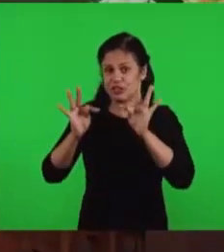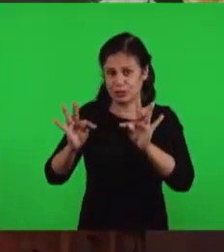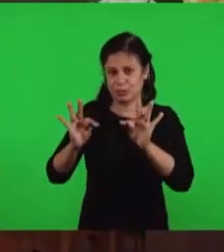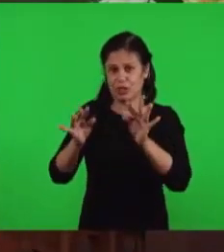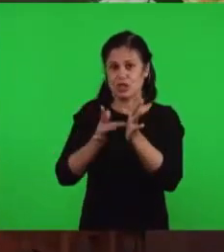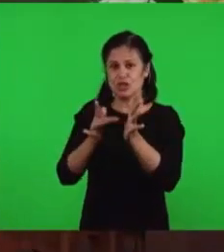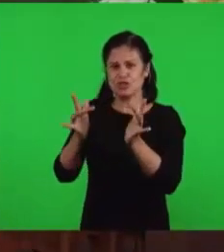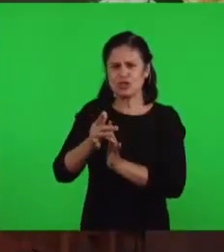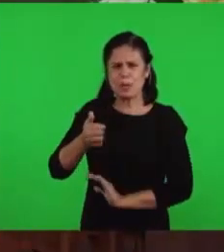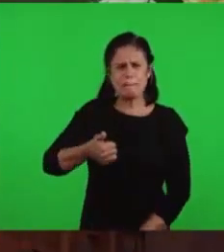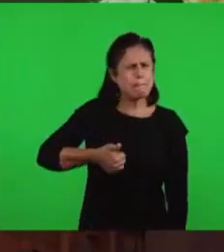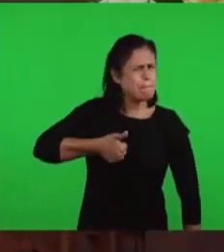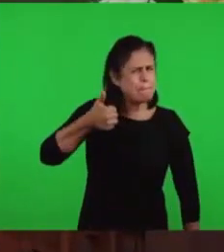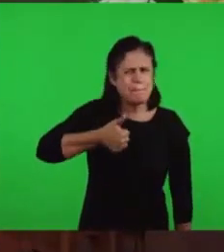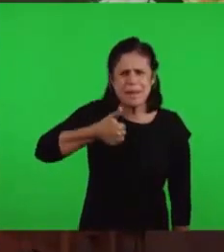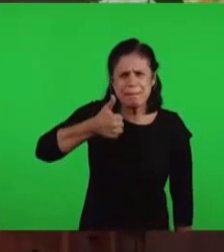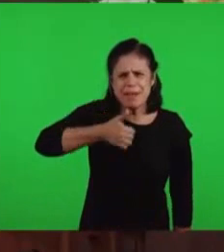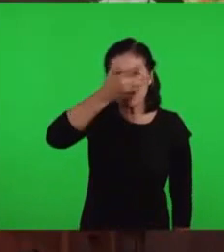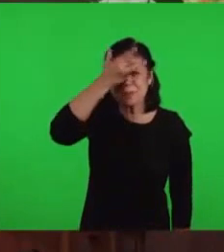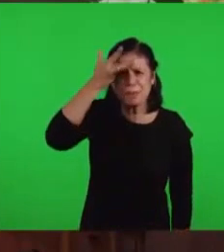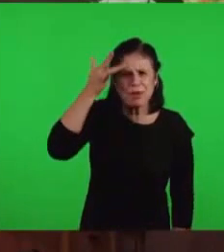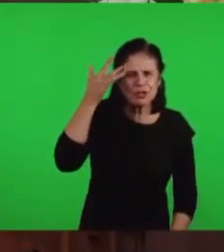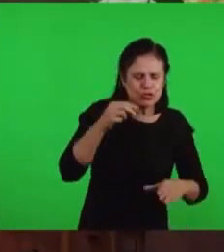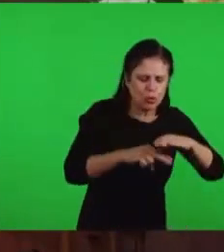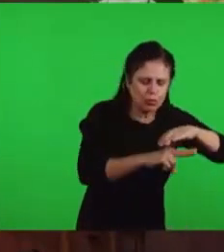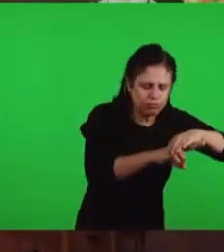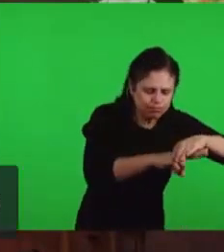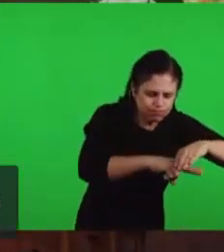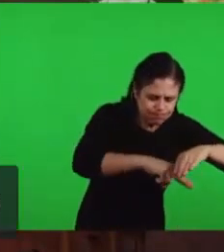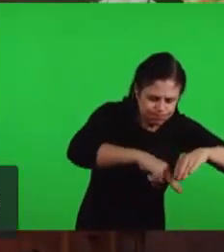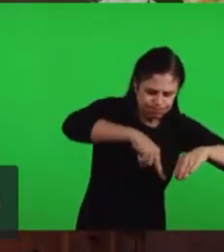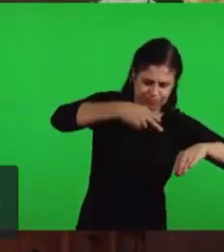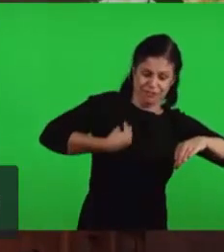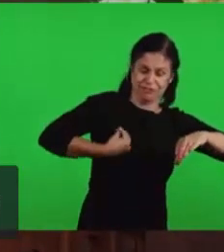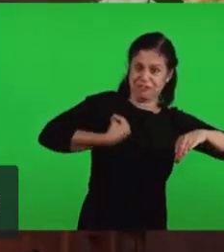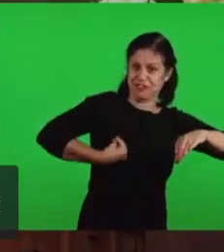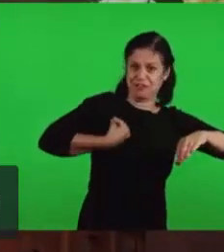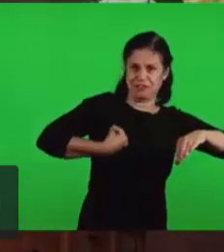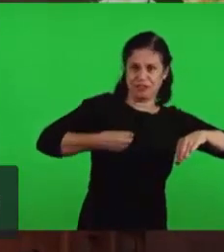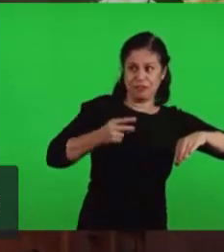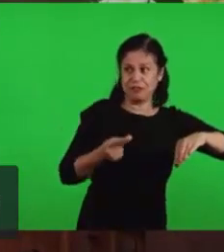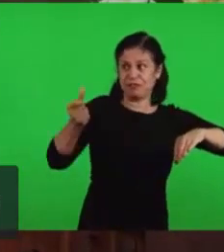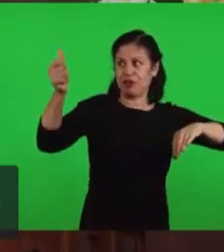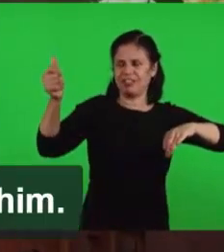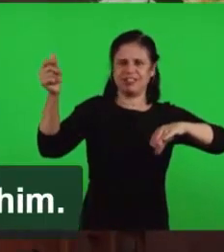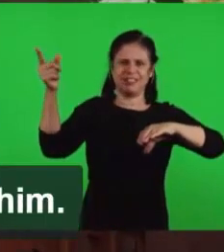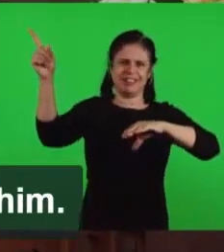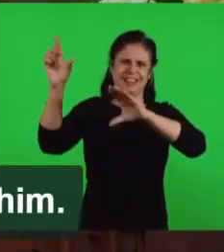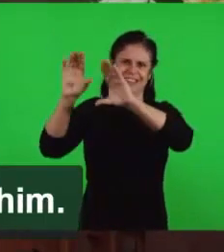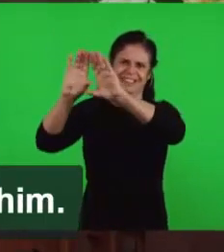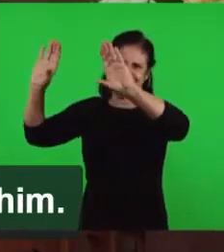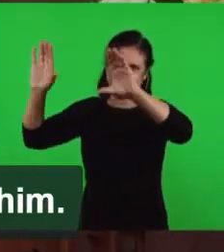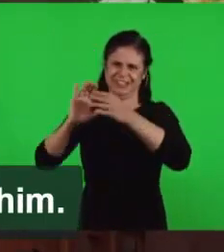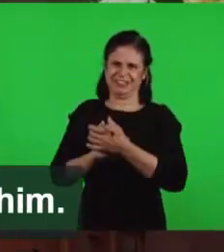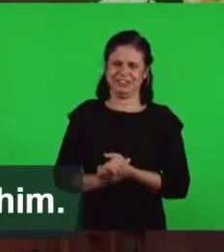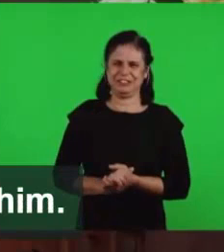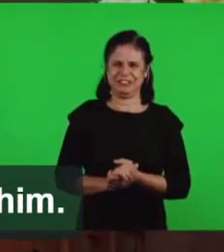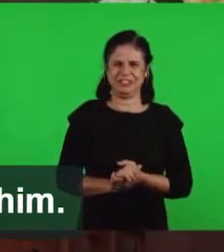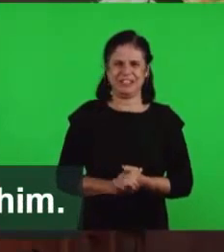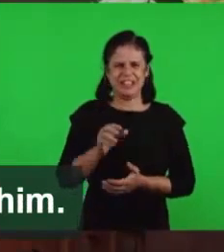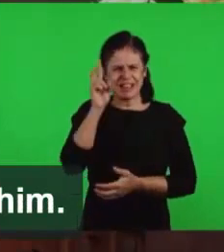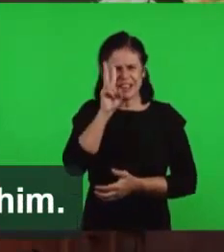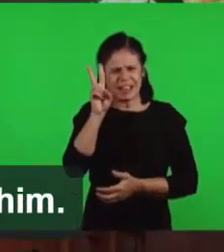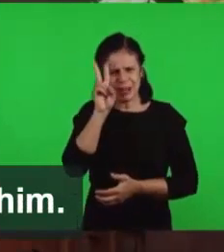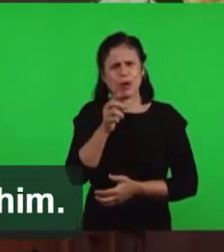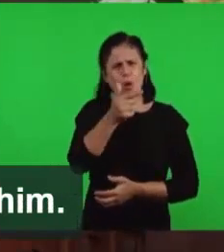que ressuscitou Esses dois foi para a eternidade os outros ressuscitaram quando Jesus Viu o filho da